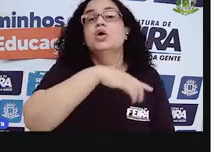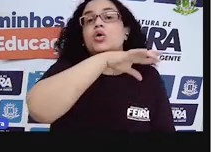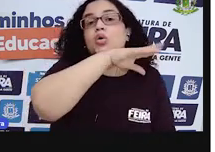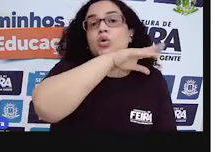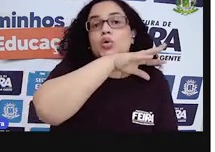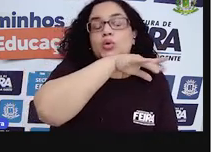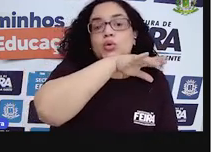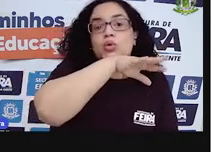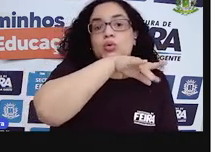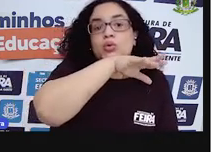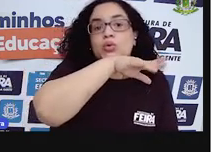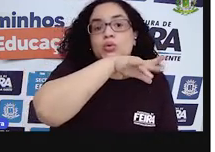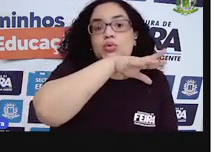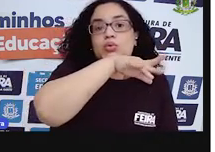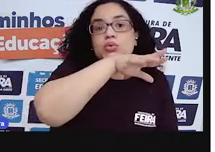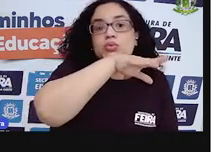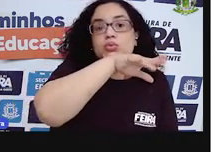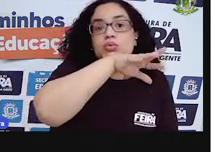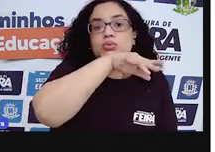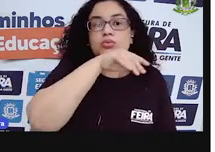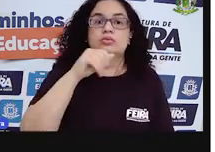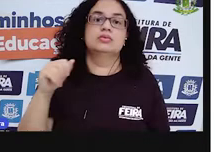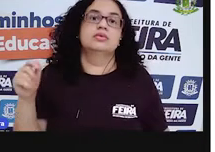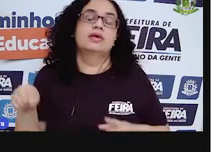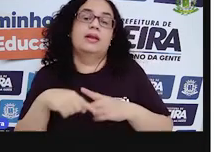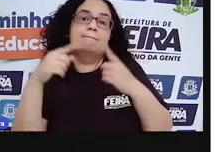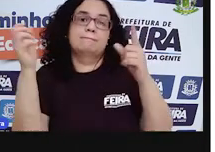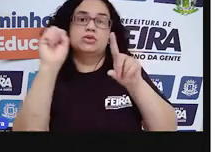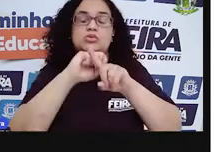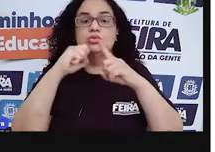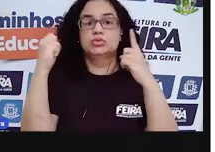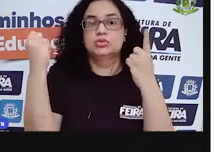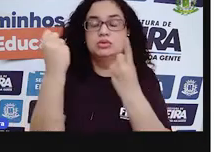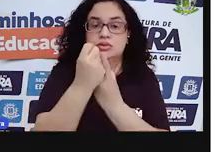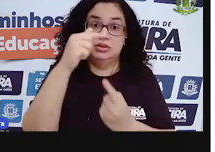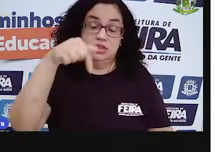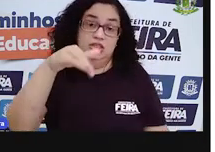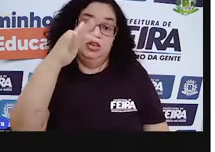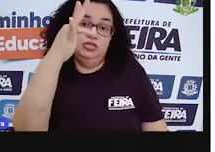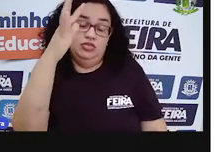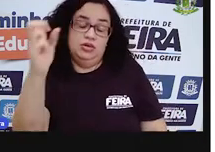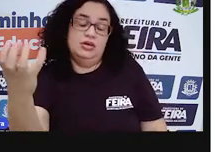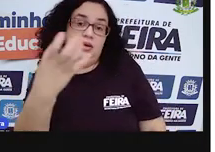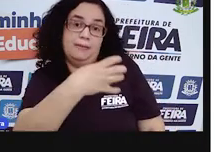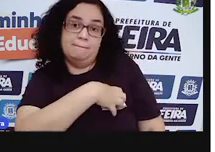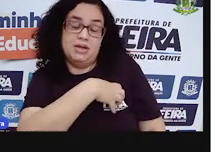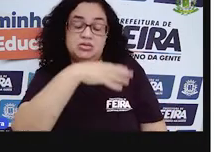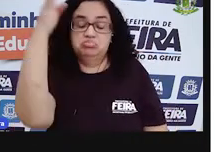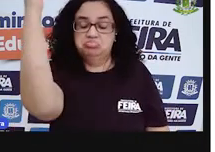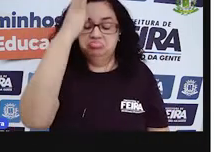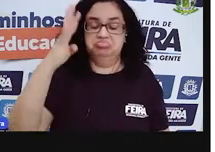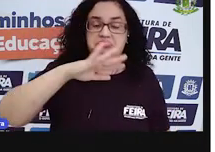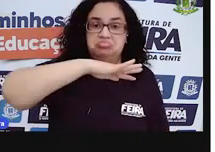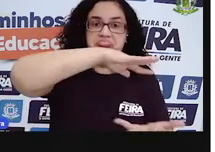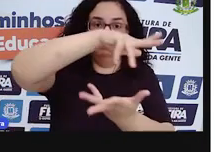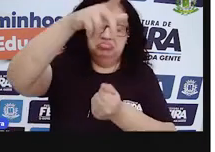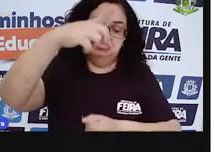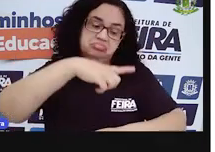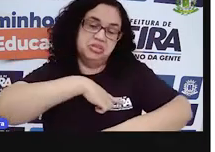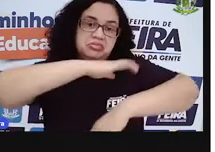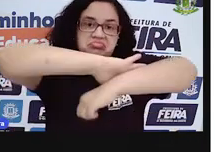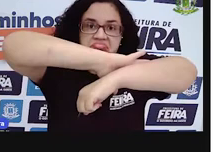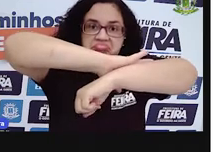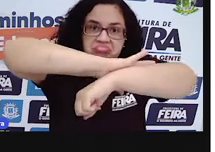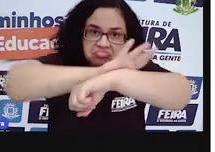uma forma tão ruim é a nossa sociedade em Feira de Santana Bahia Brasil mundo né o